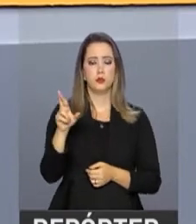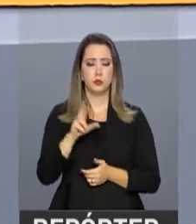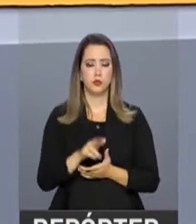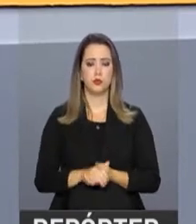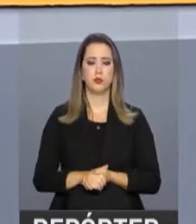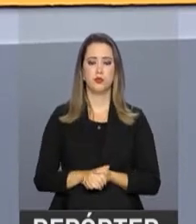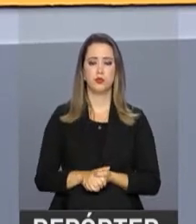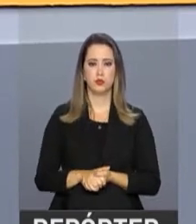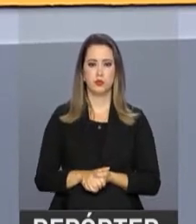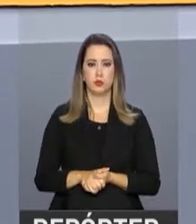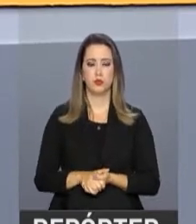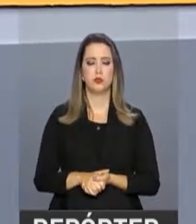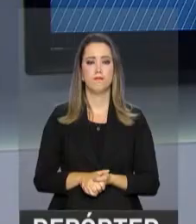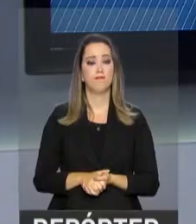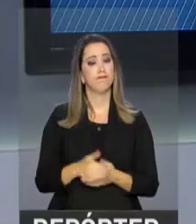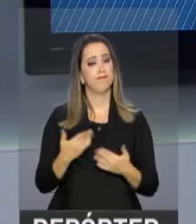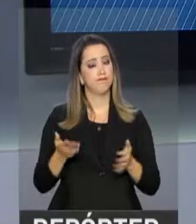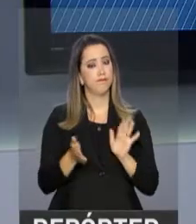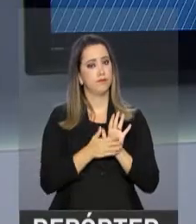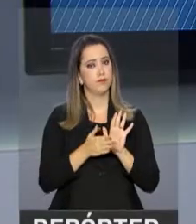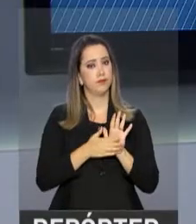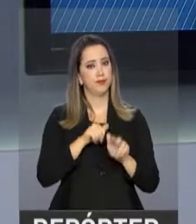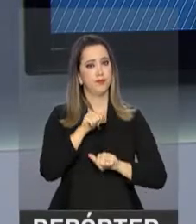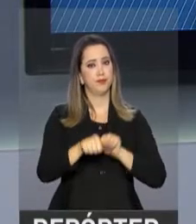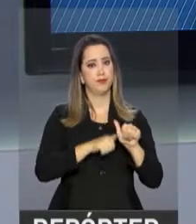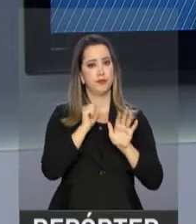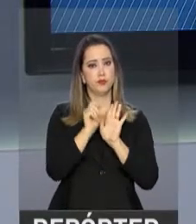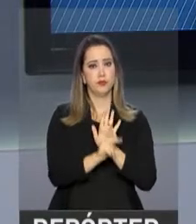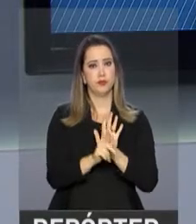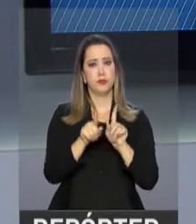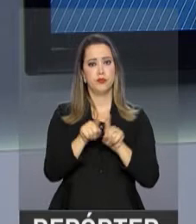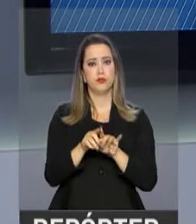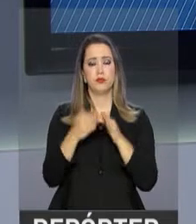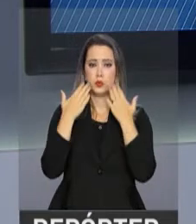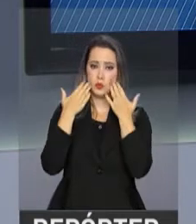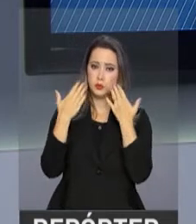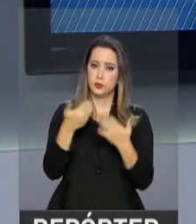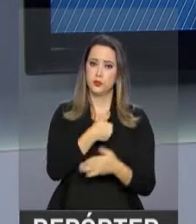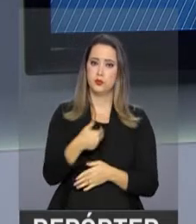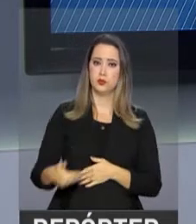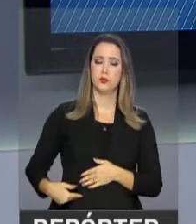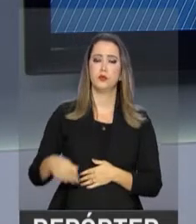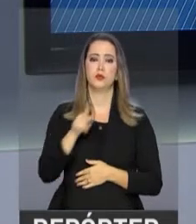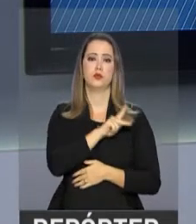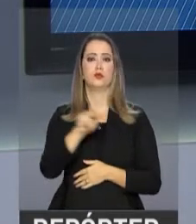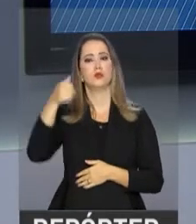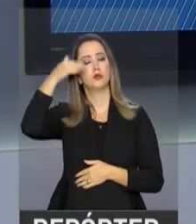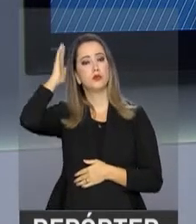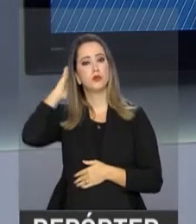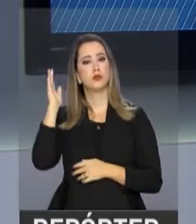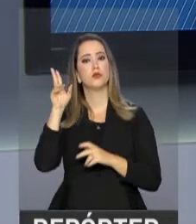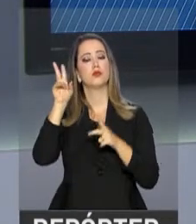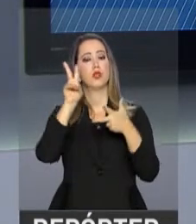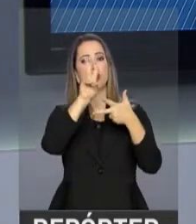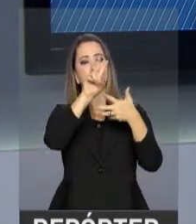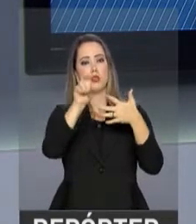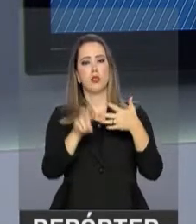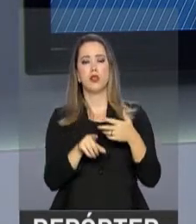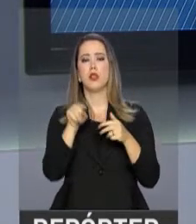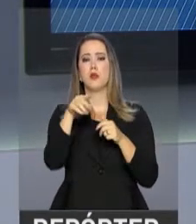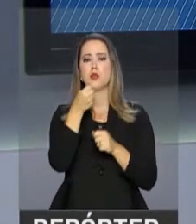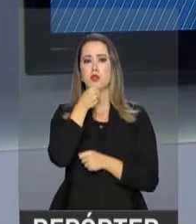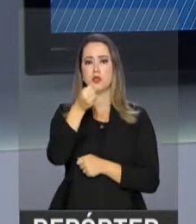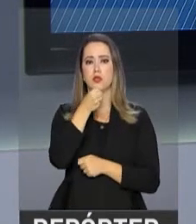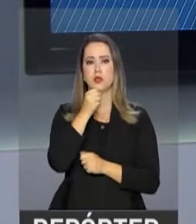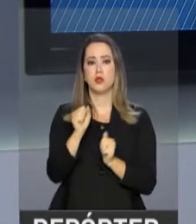milhões de reais ea proposta de reforma da previdência apresentada pelo governo do presidente michel temer foi tema de uma entrevista